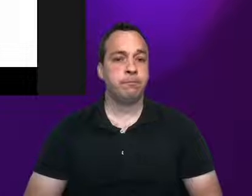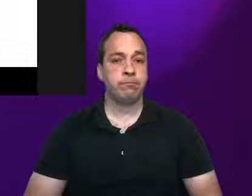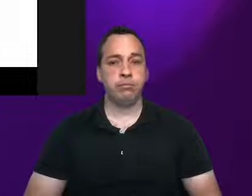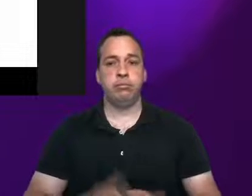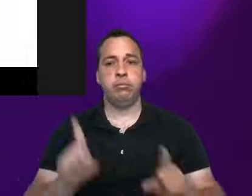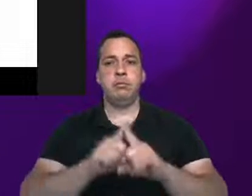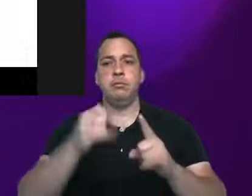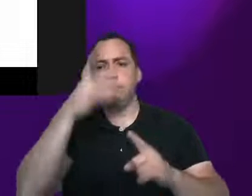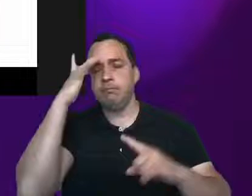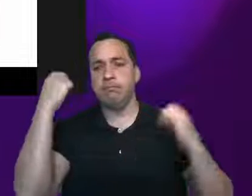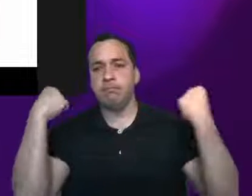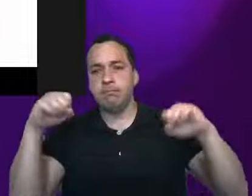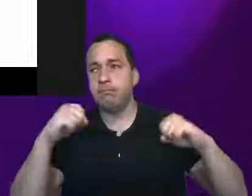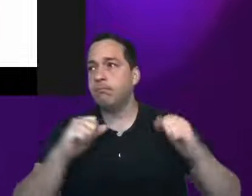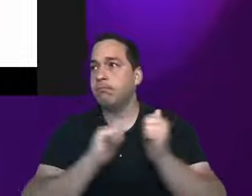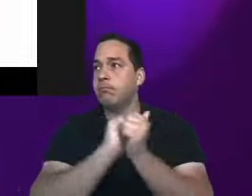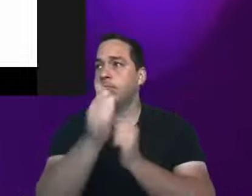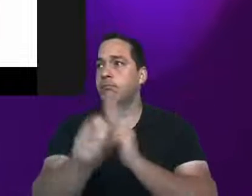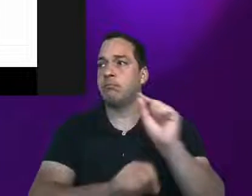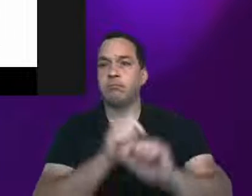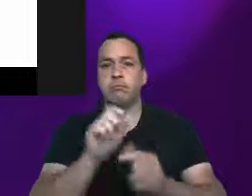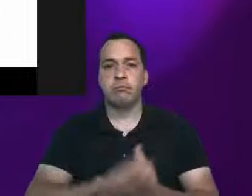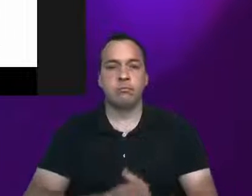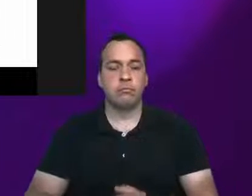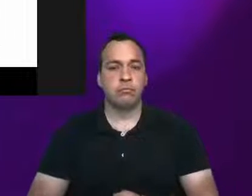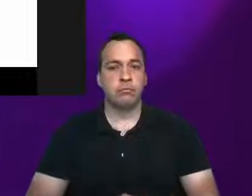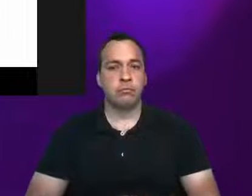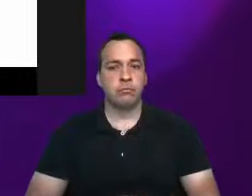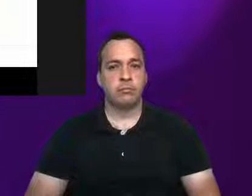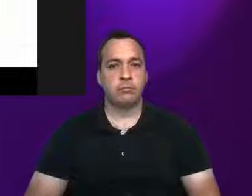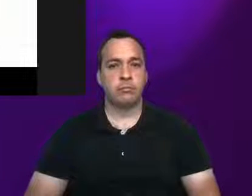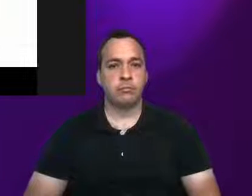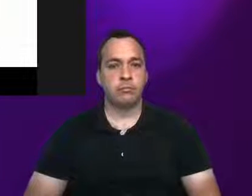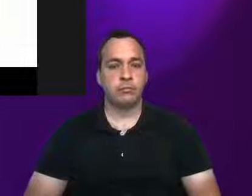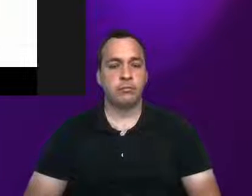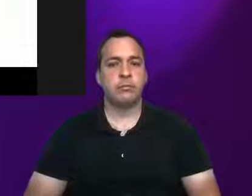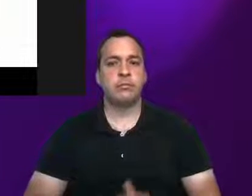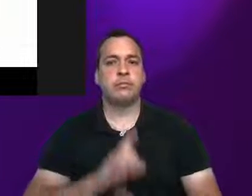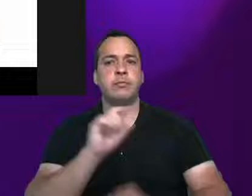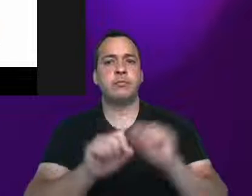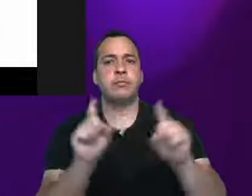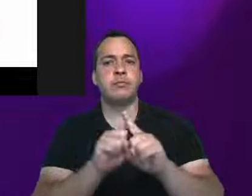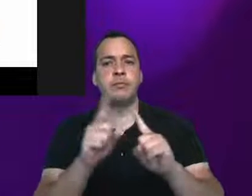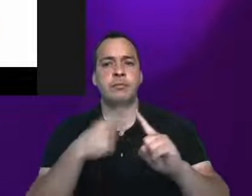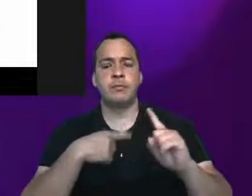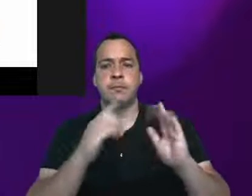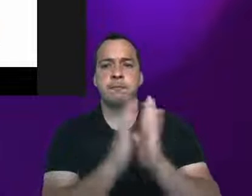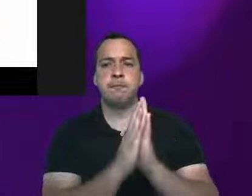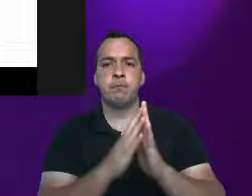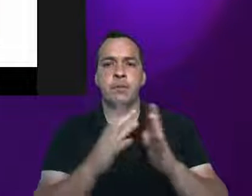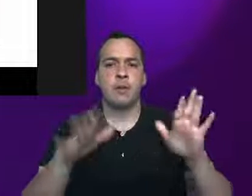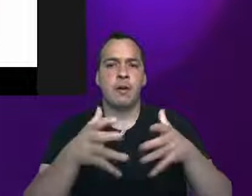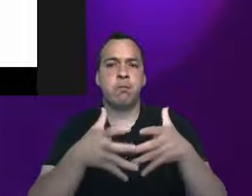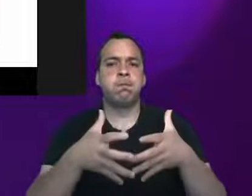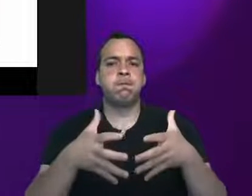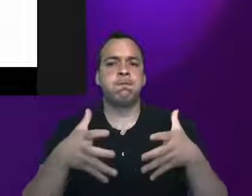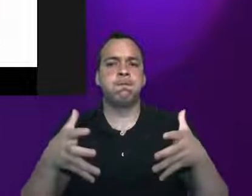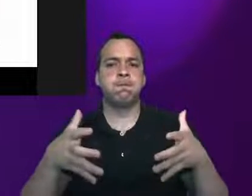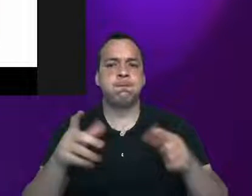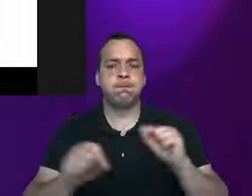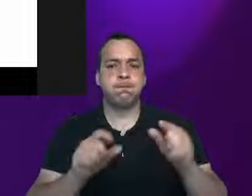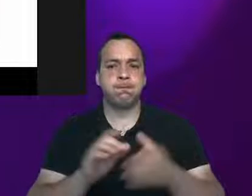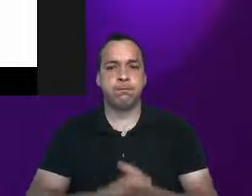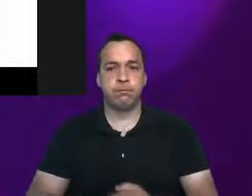se eu tenho uma diástole muito reduzida, eu posso simplesmente não ter tido tempo dessa cavidade encher, e não necessariamente o paciente